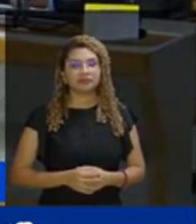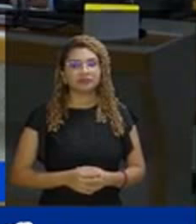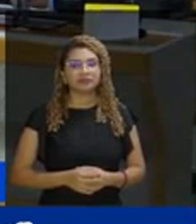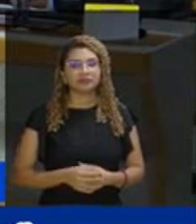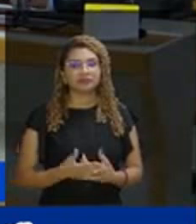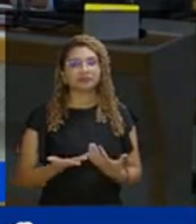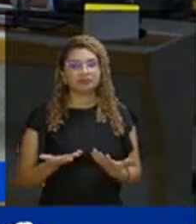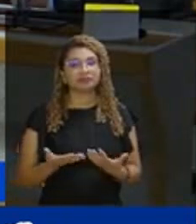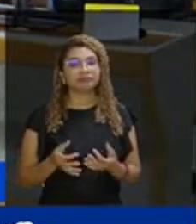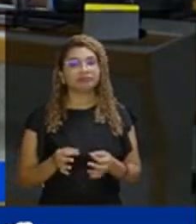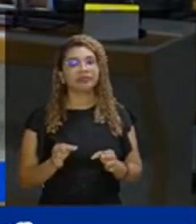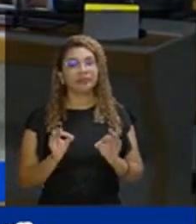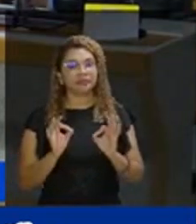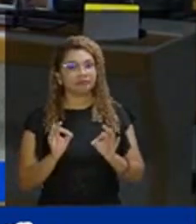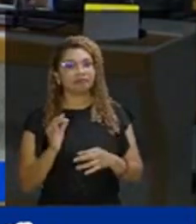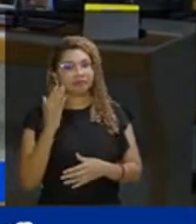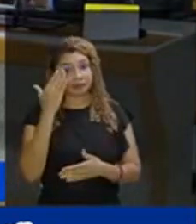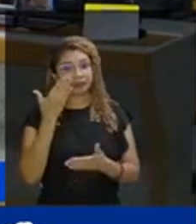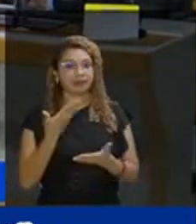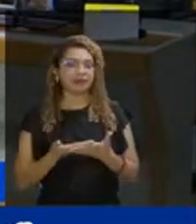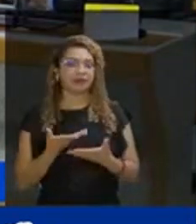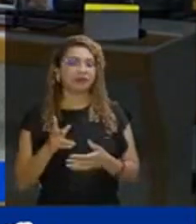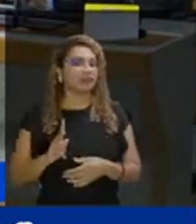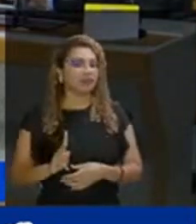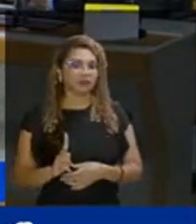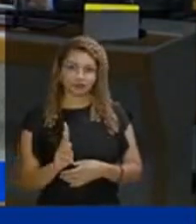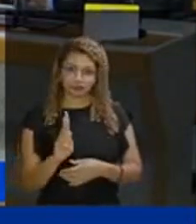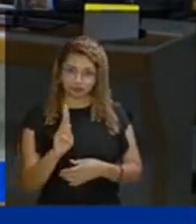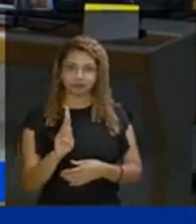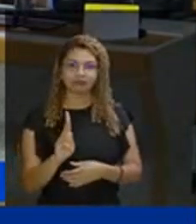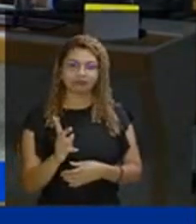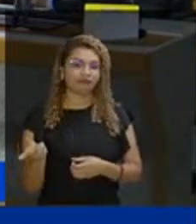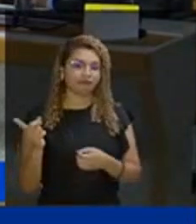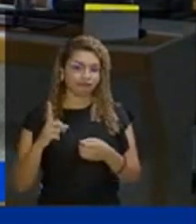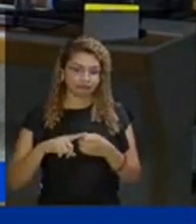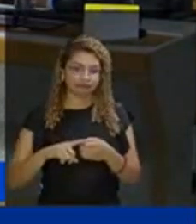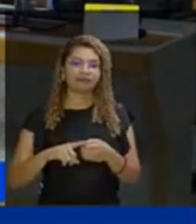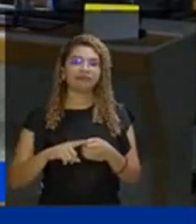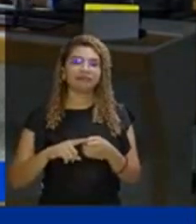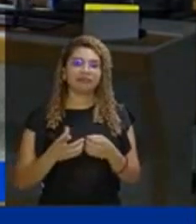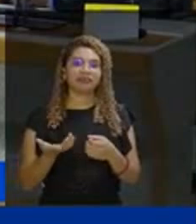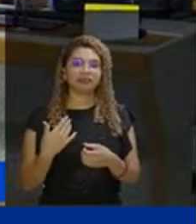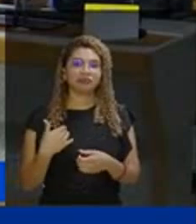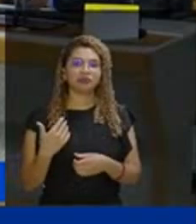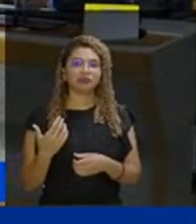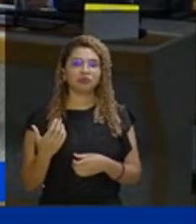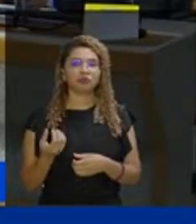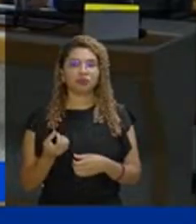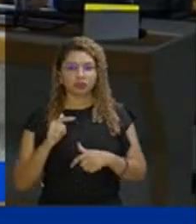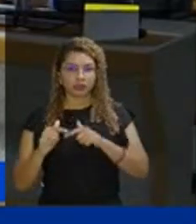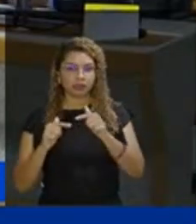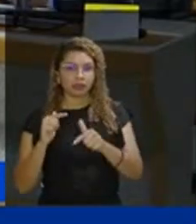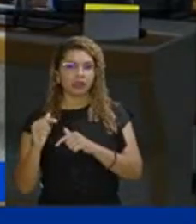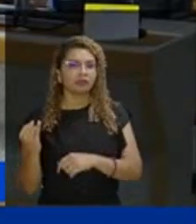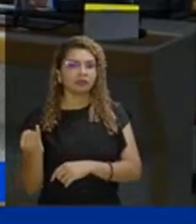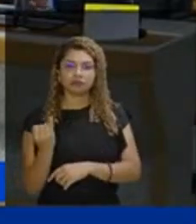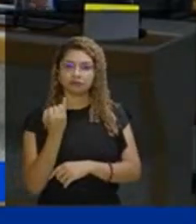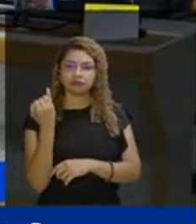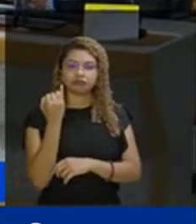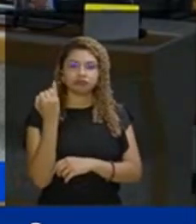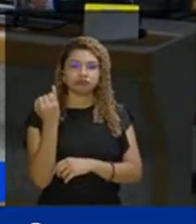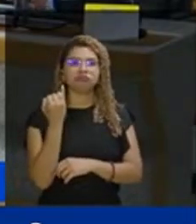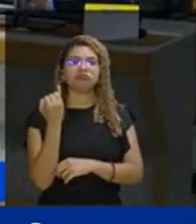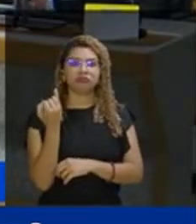Tenho certeza que vai continuar prestando esse serviço tão relevante, tão técnico e